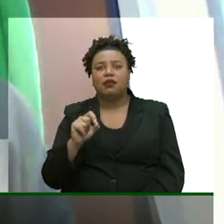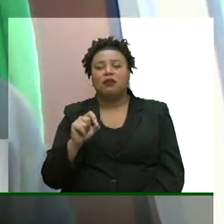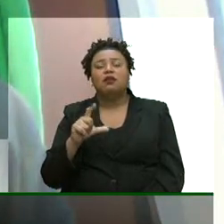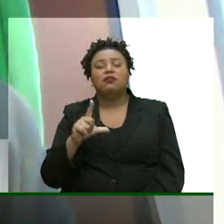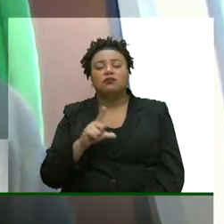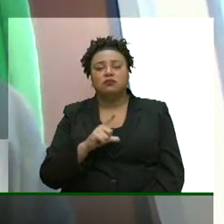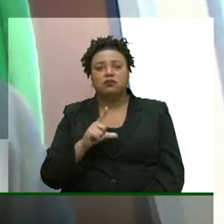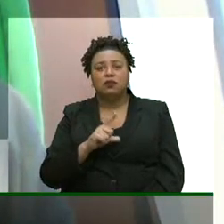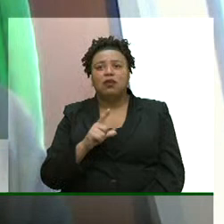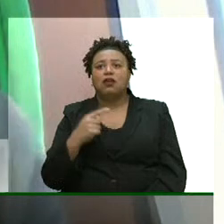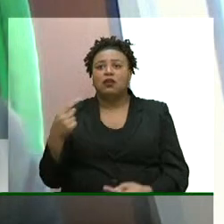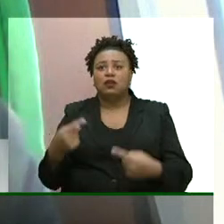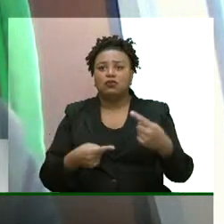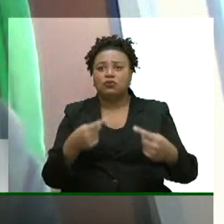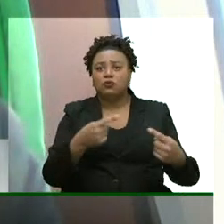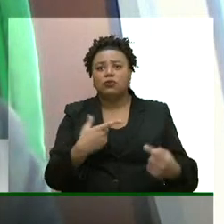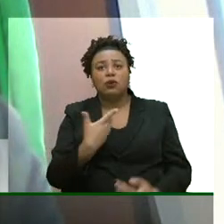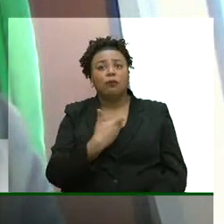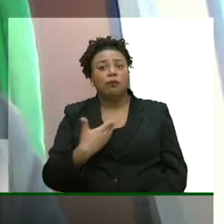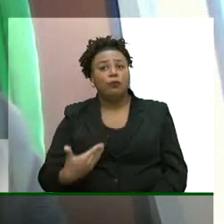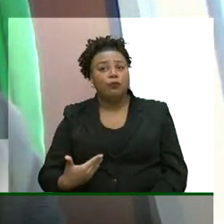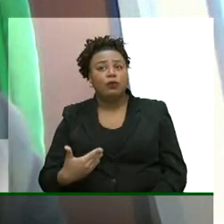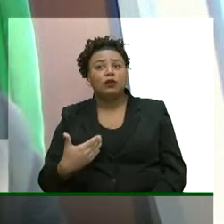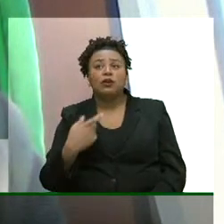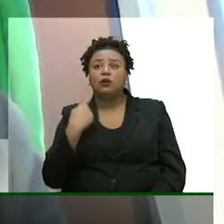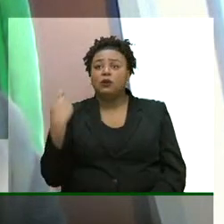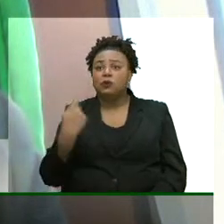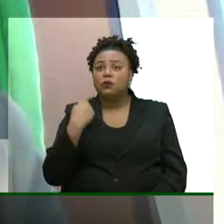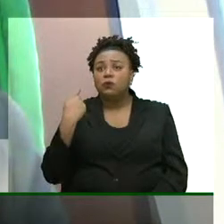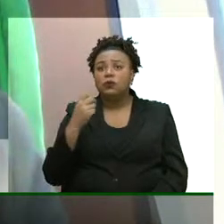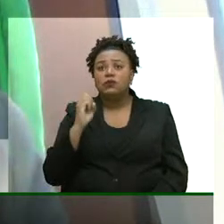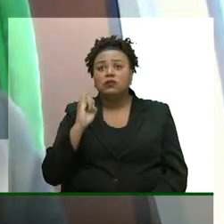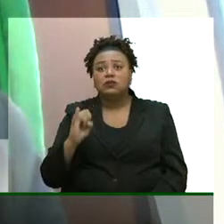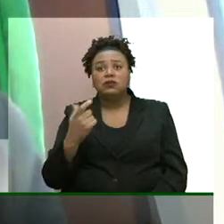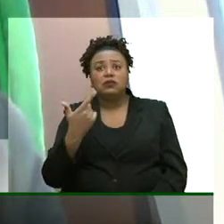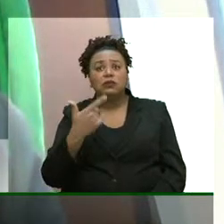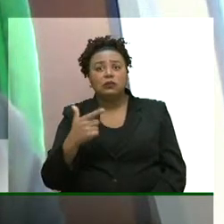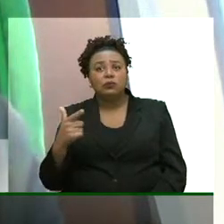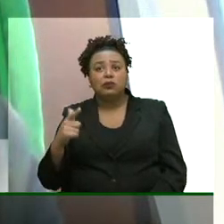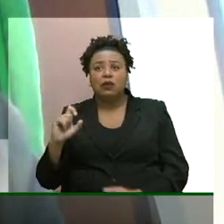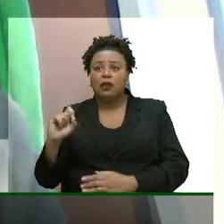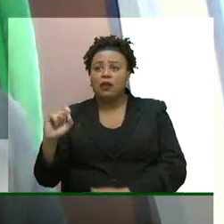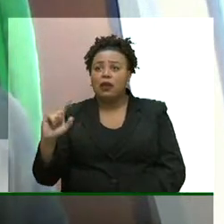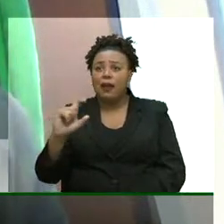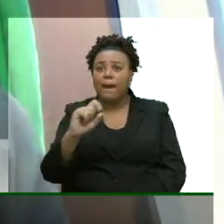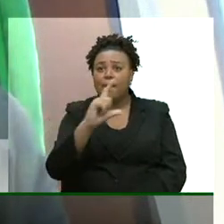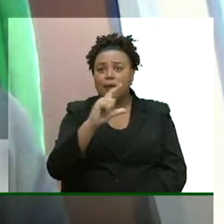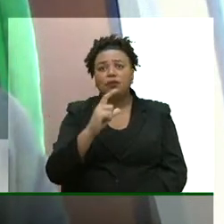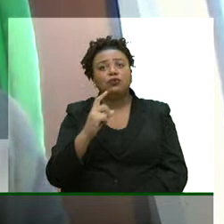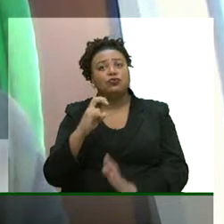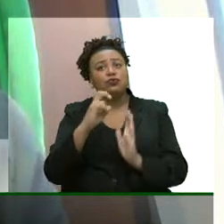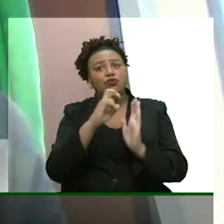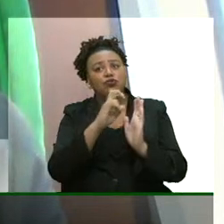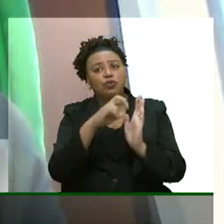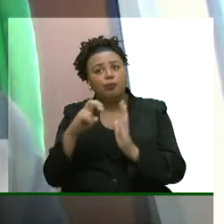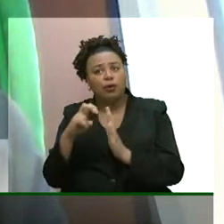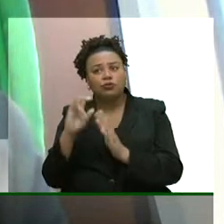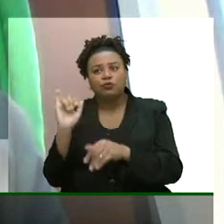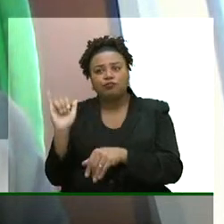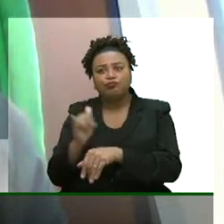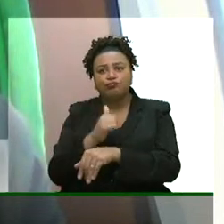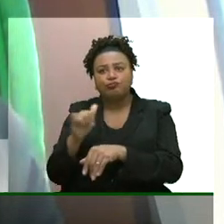assombra o debate público do Rio Grande do Sul, de que sem aumentos de impostos por outras maneiras, o Estado